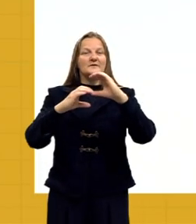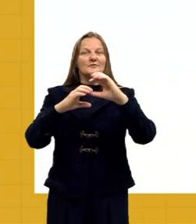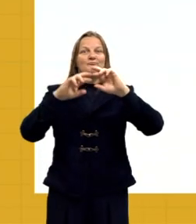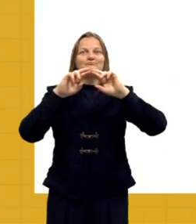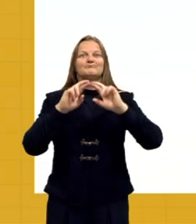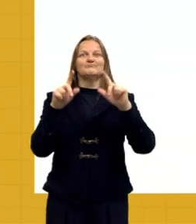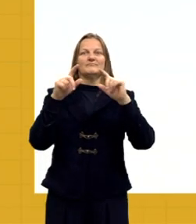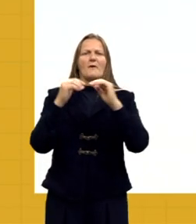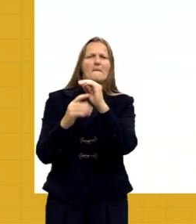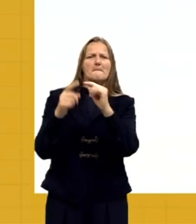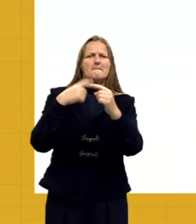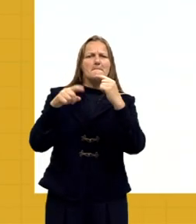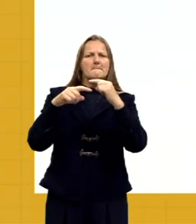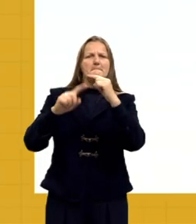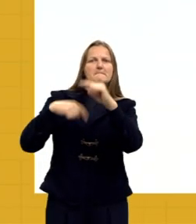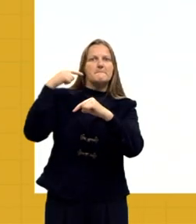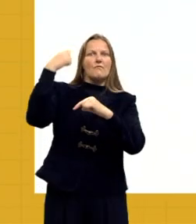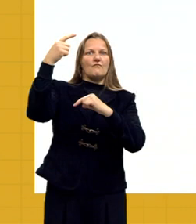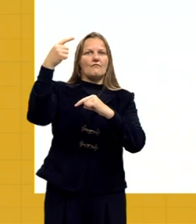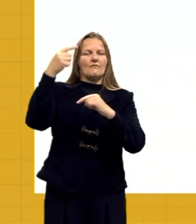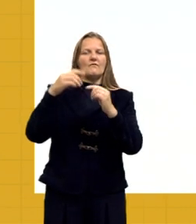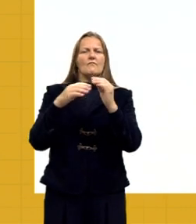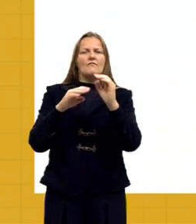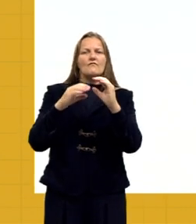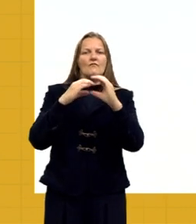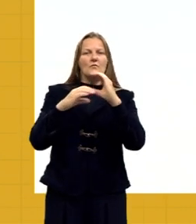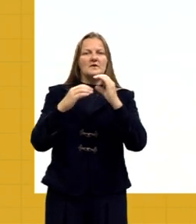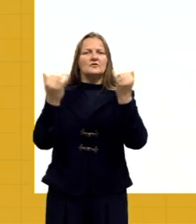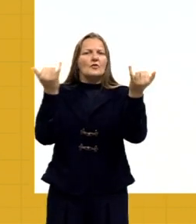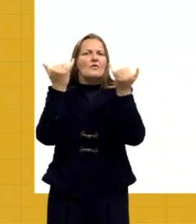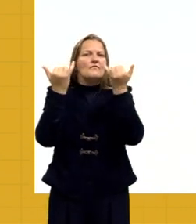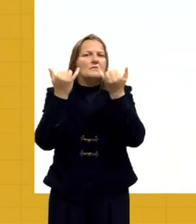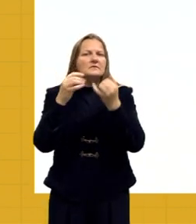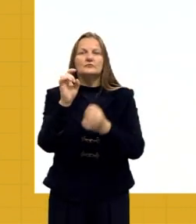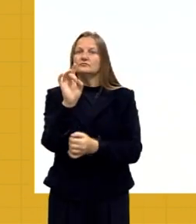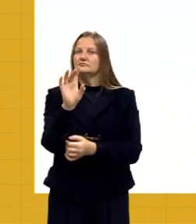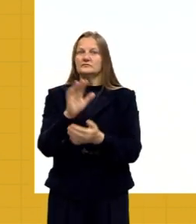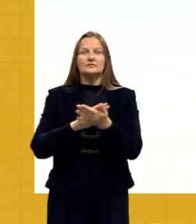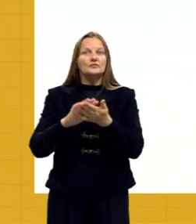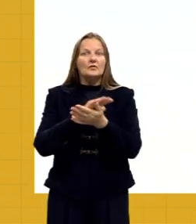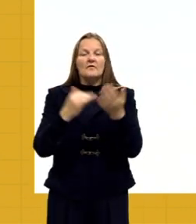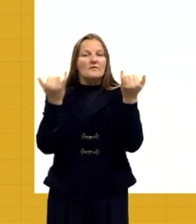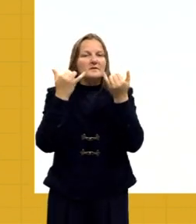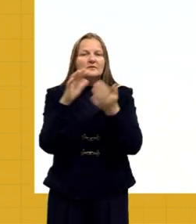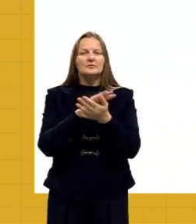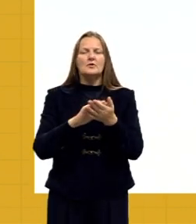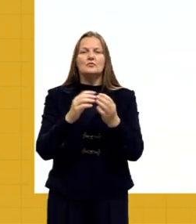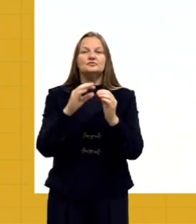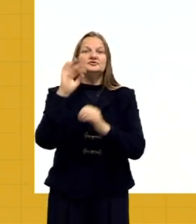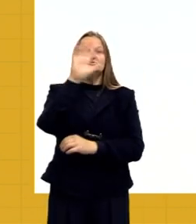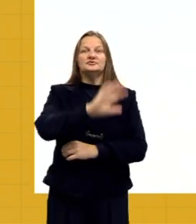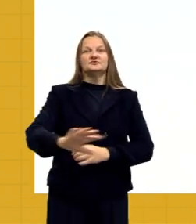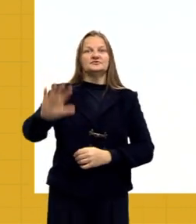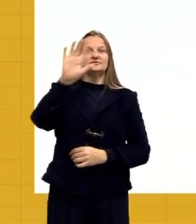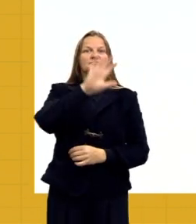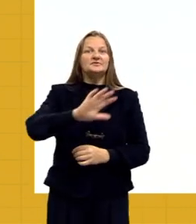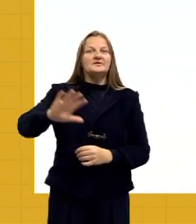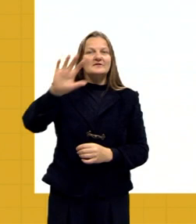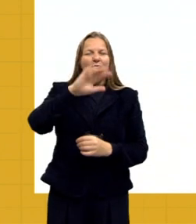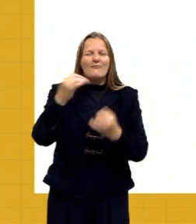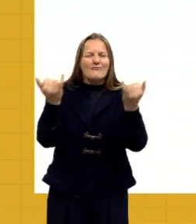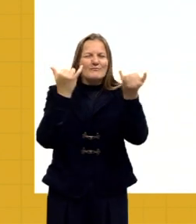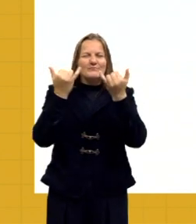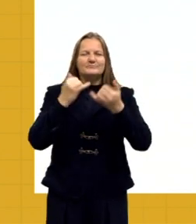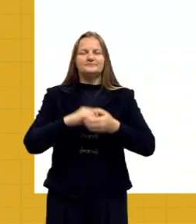é vamos supor de não são propriamente dito né de telecomunicação aquela coisa toda não é